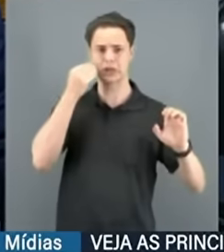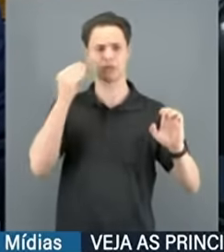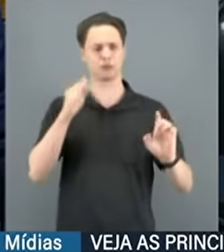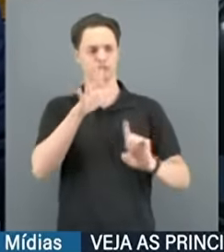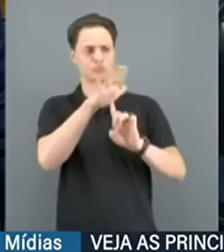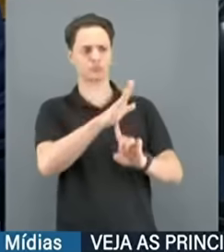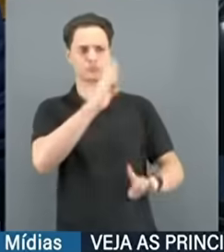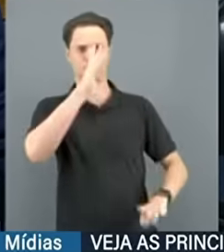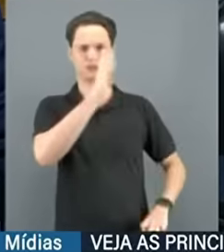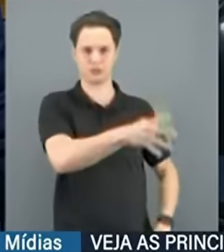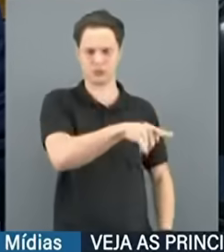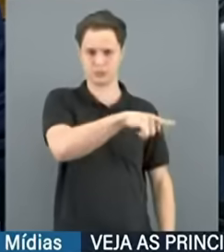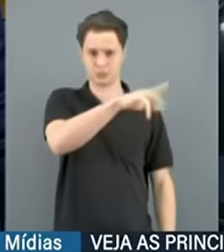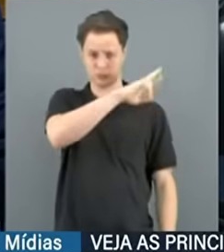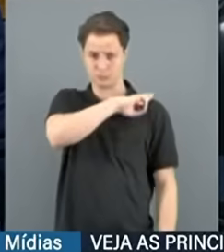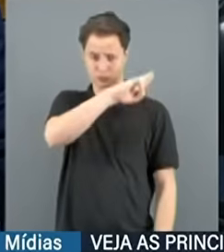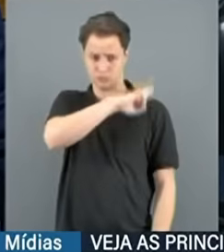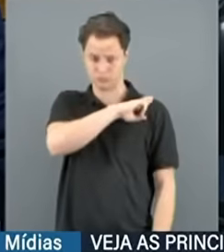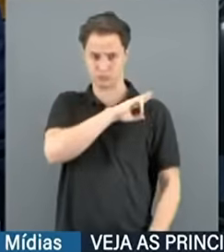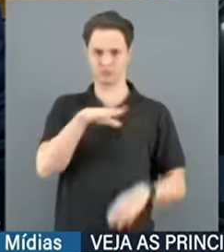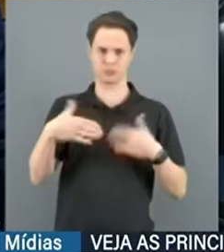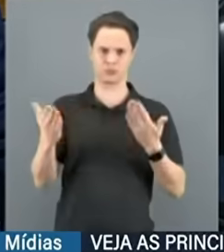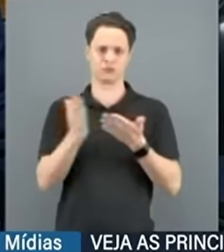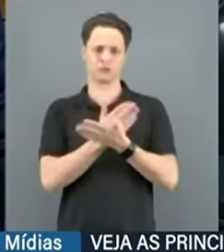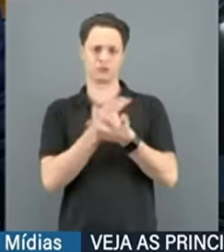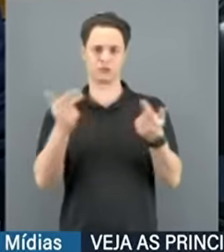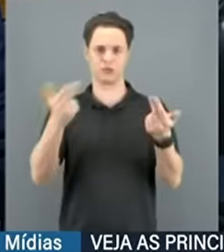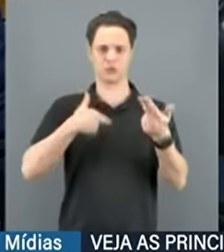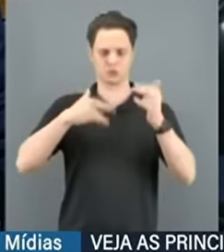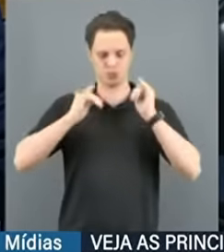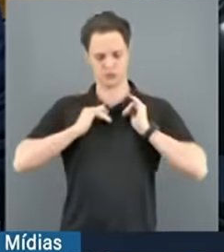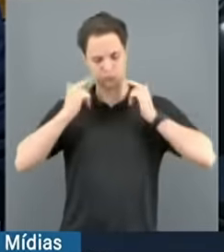alguma responsabilização pelo que aconteceu aqui, por algum tipo de omissão,